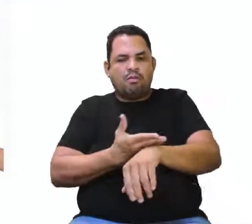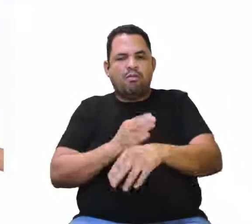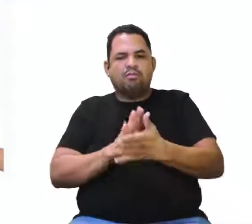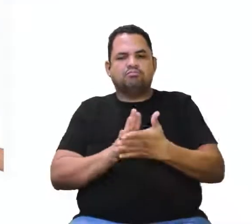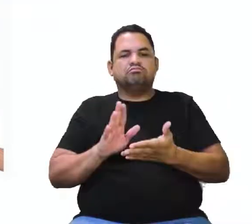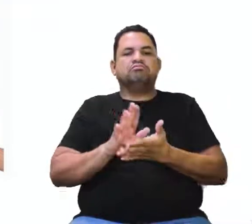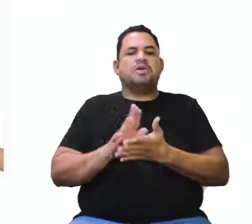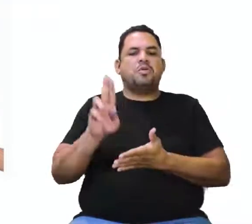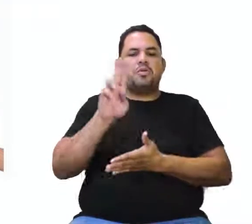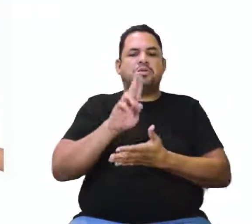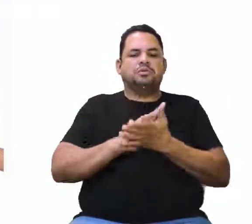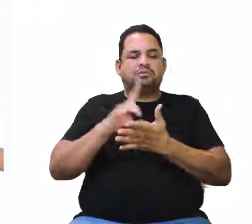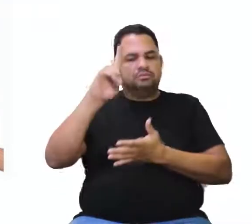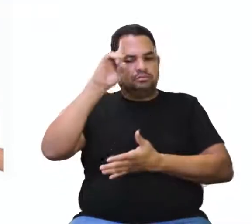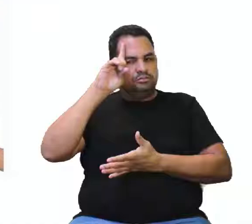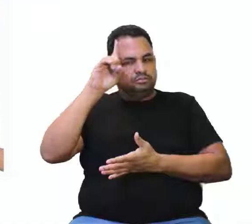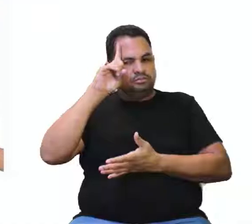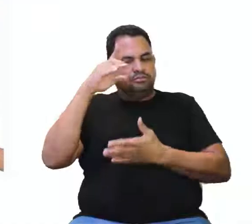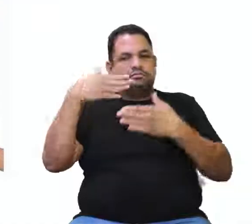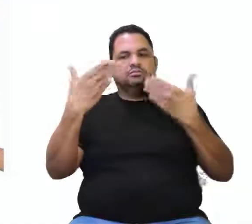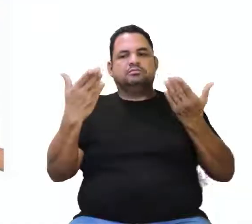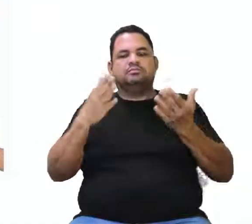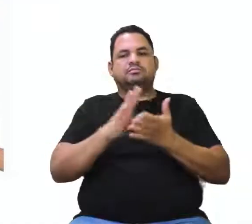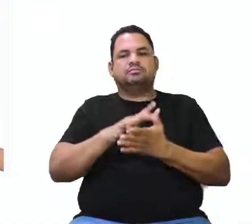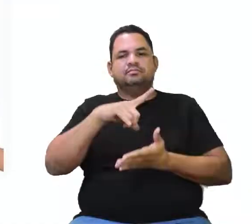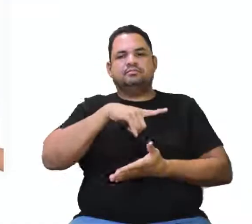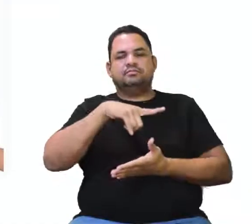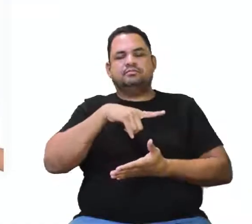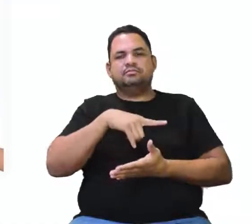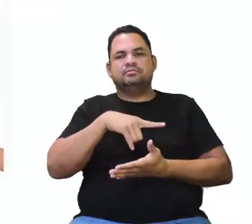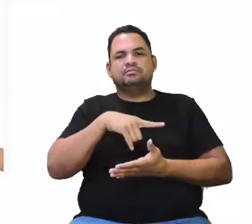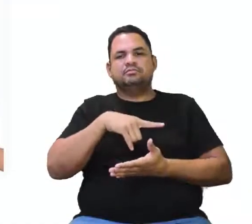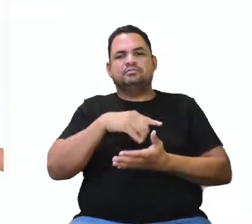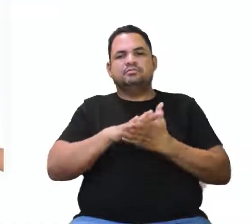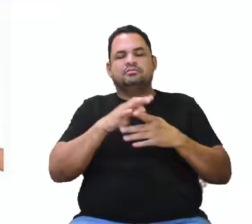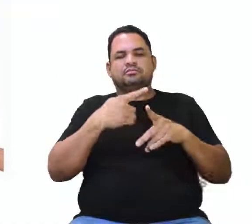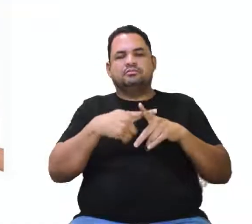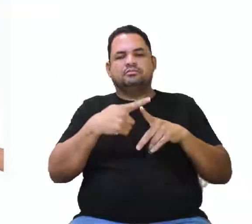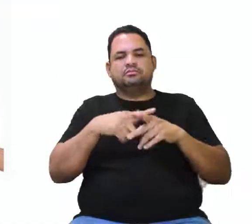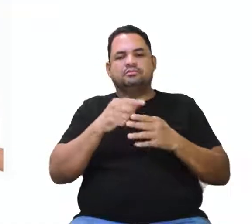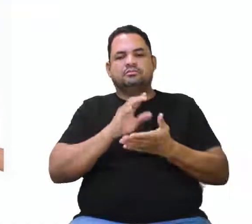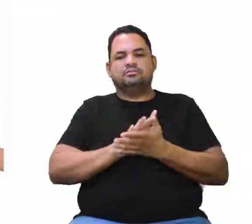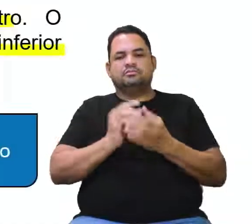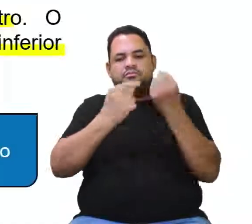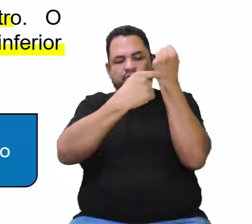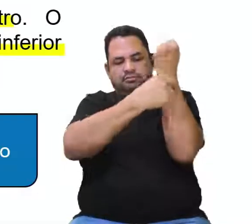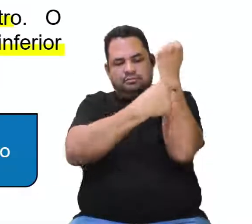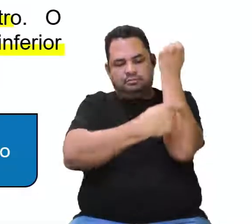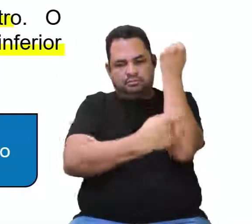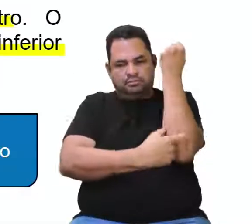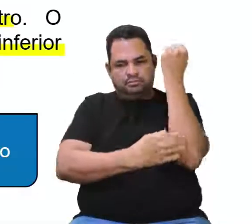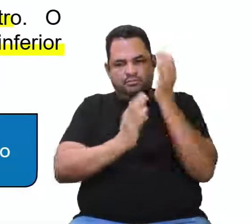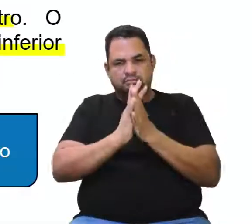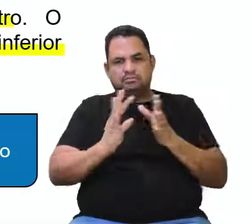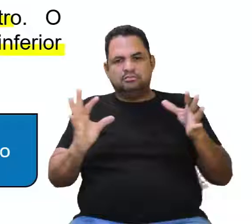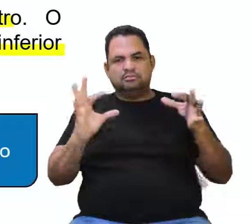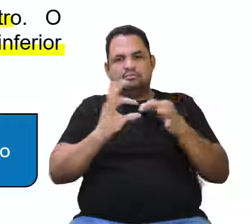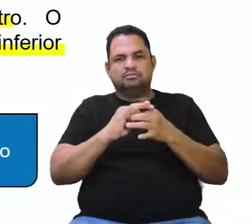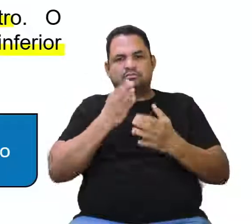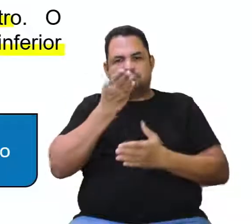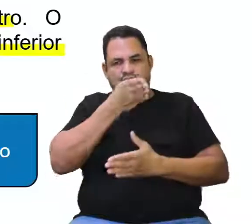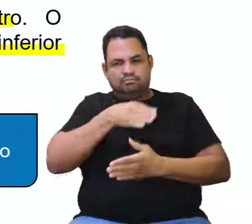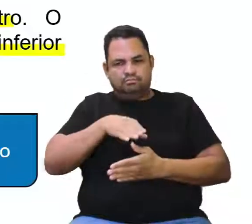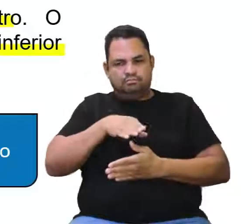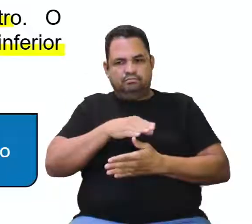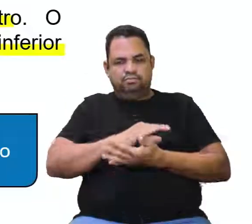vai adotando no seu dia a dia, né, você vai tendo aí os problemas de coluna associados, que são os